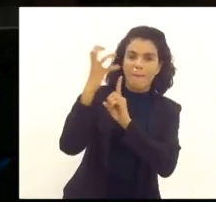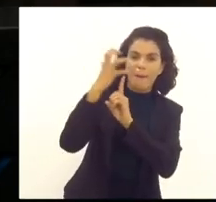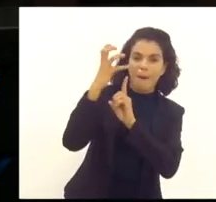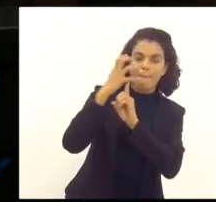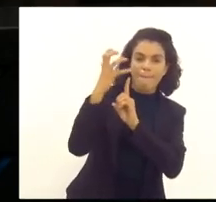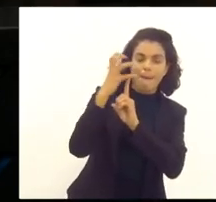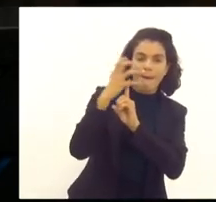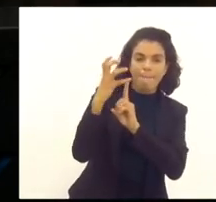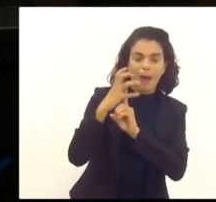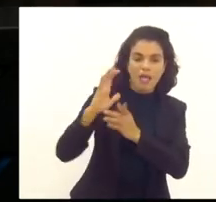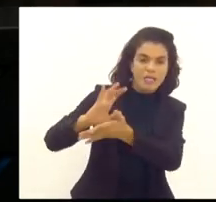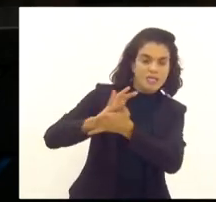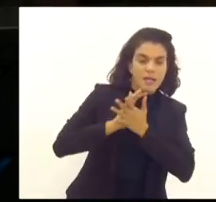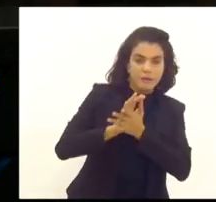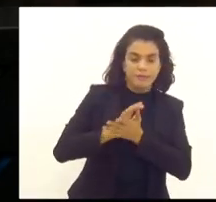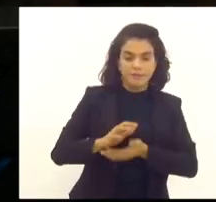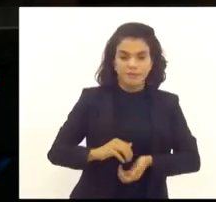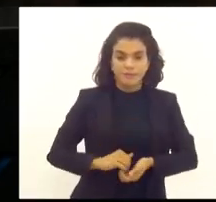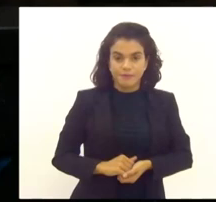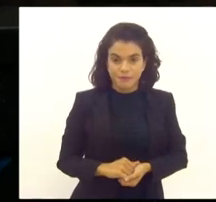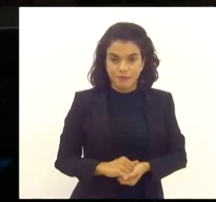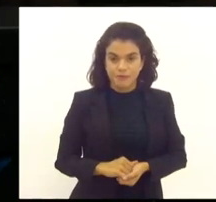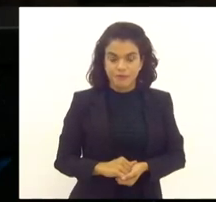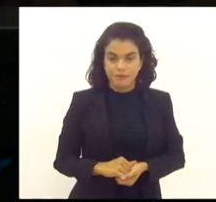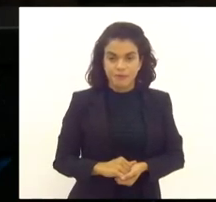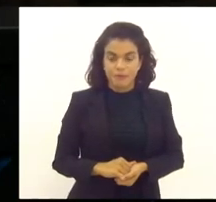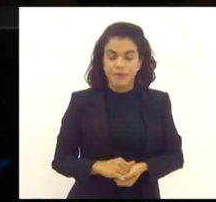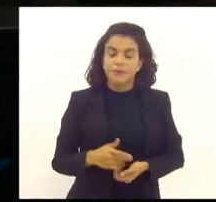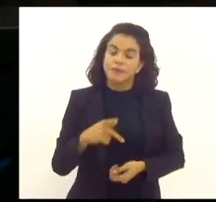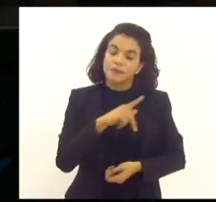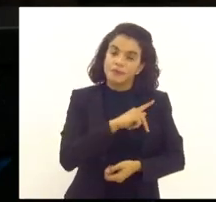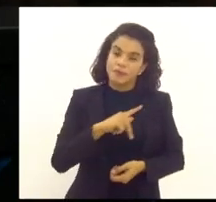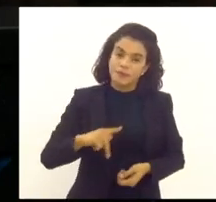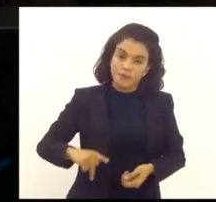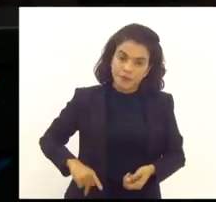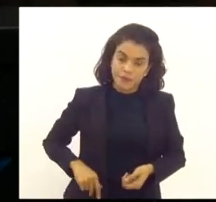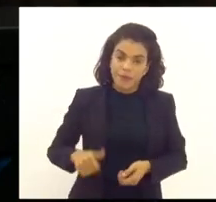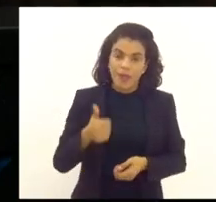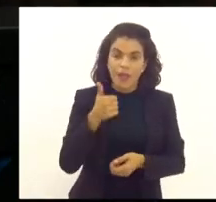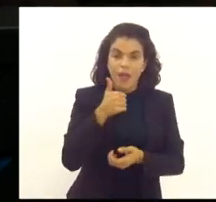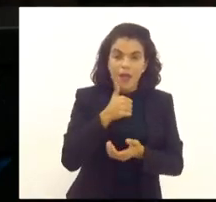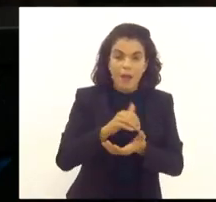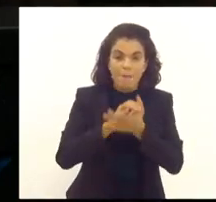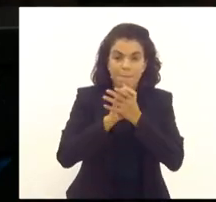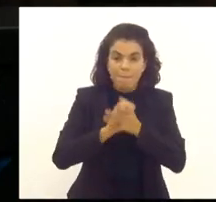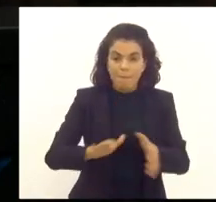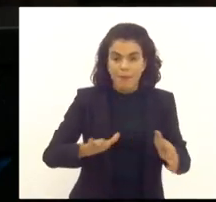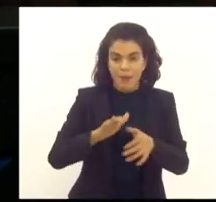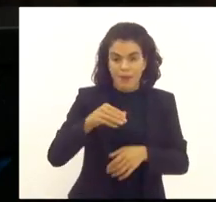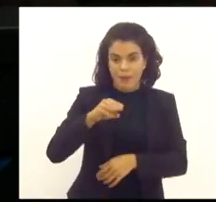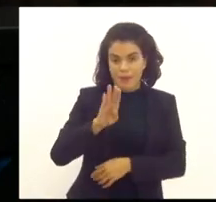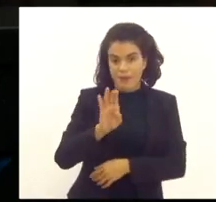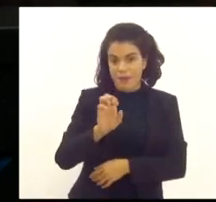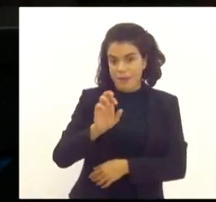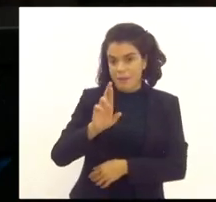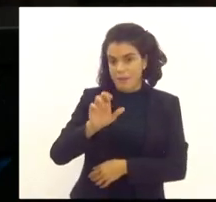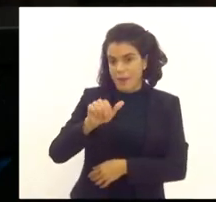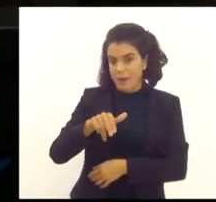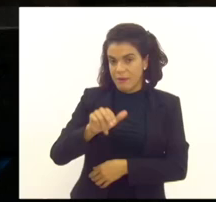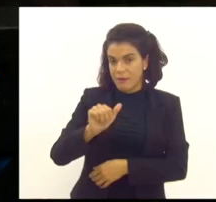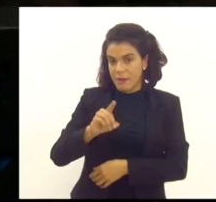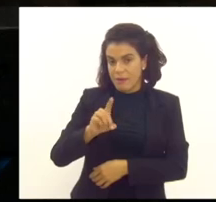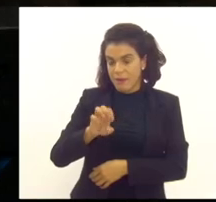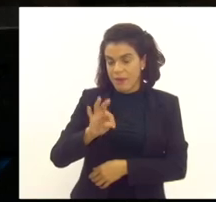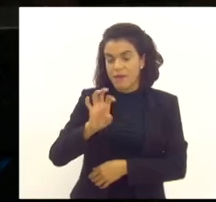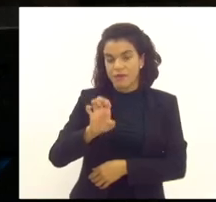isso senhor presidente mãe Bernadete foi assassinada e